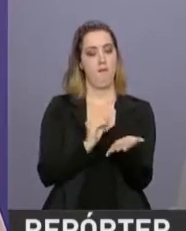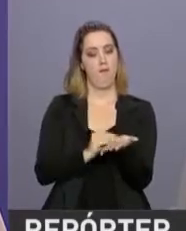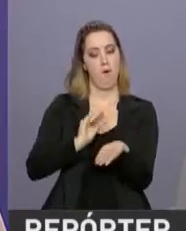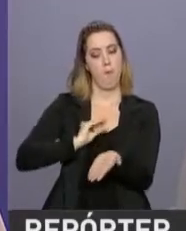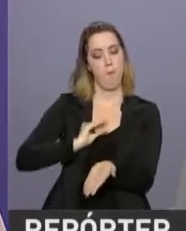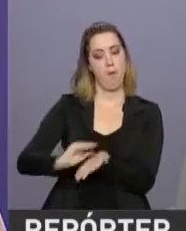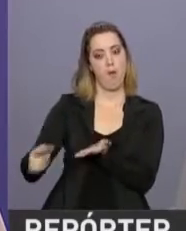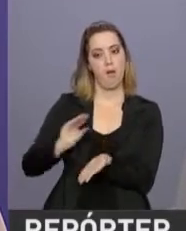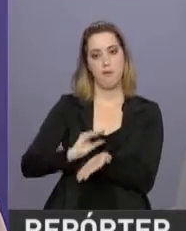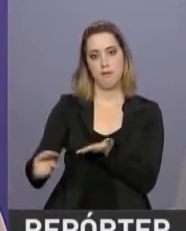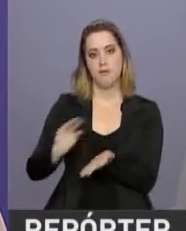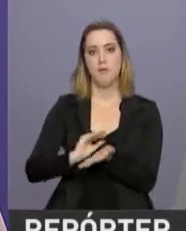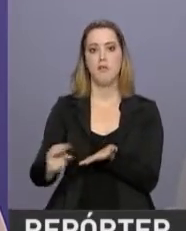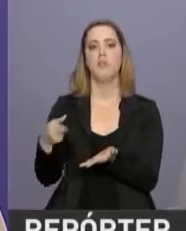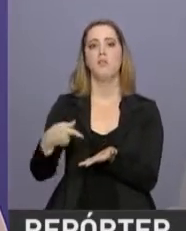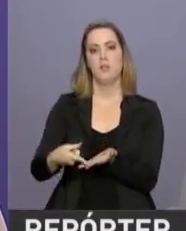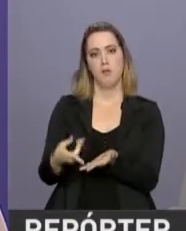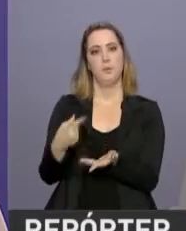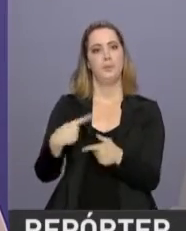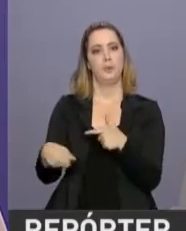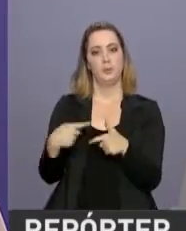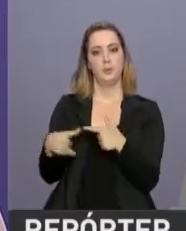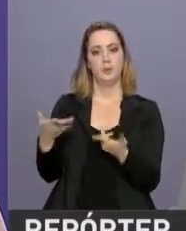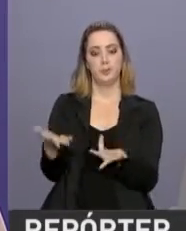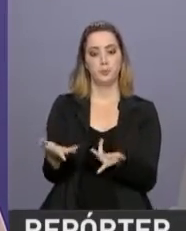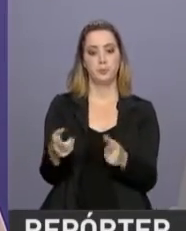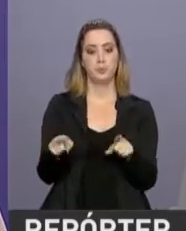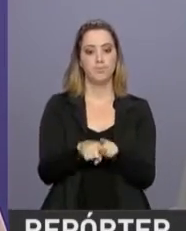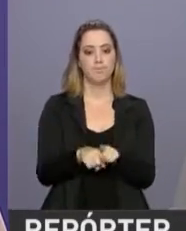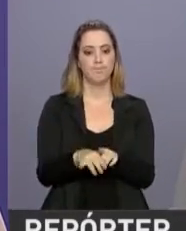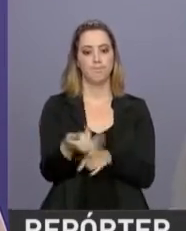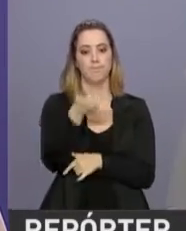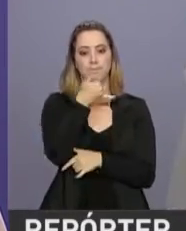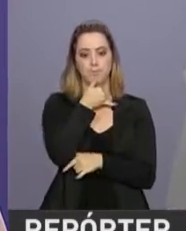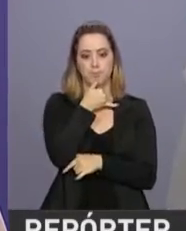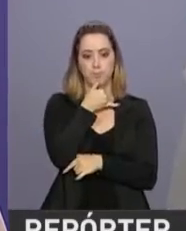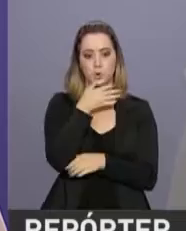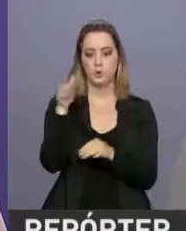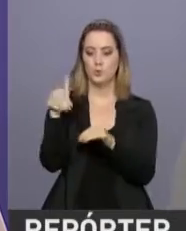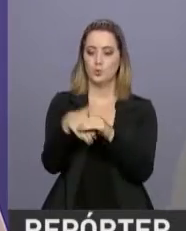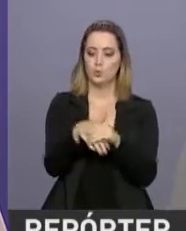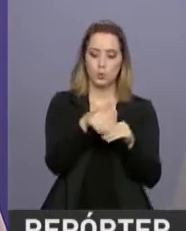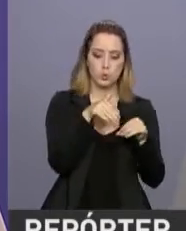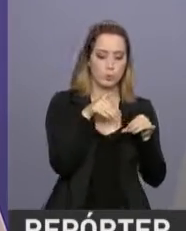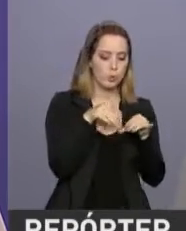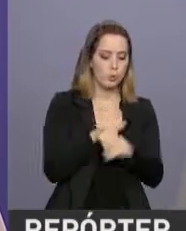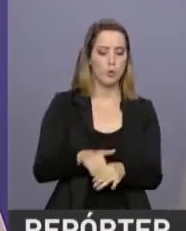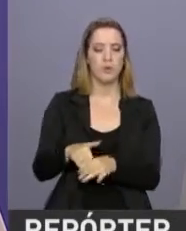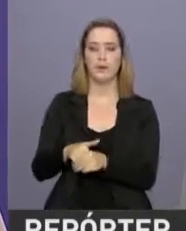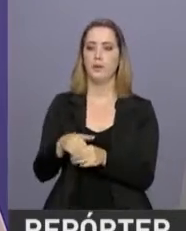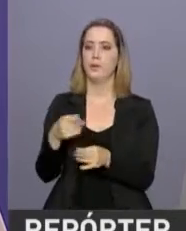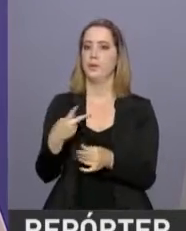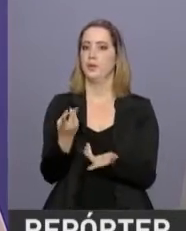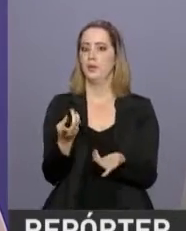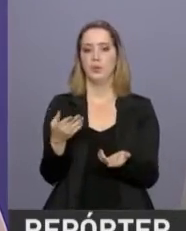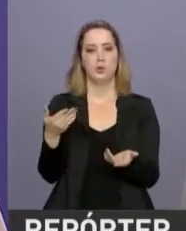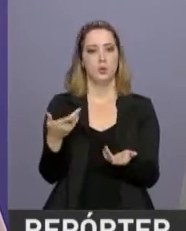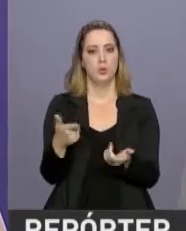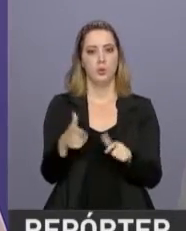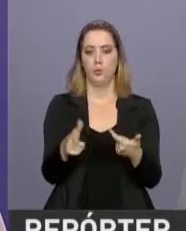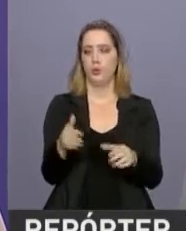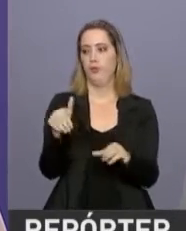que gerou e que tem gerado essa situação. Eu lamento que o Congresso não tenha votado ainda, apesar de